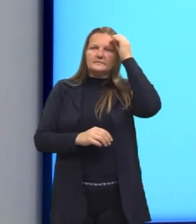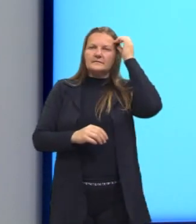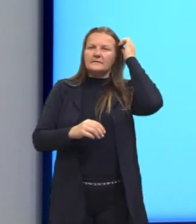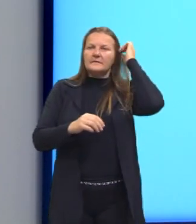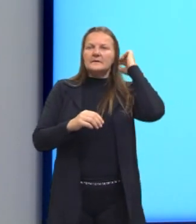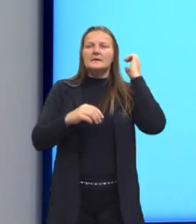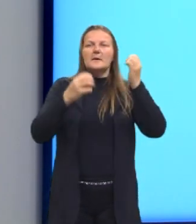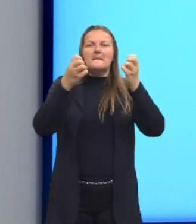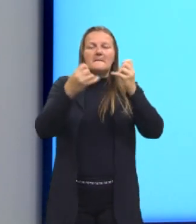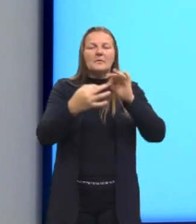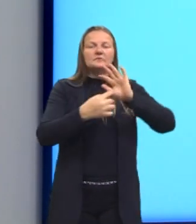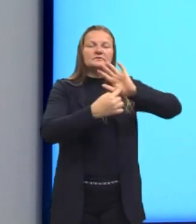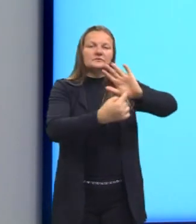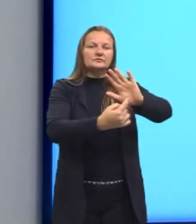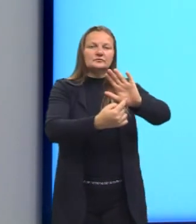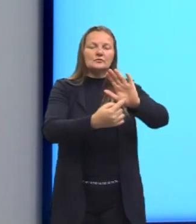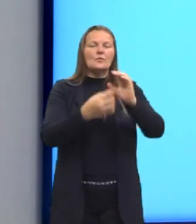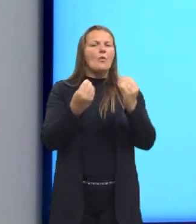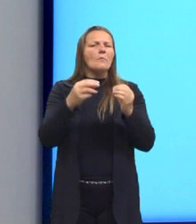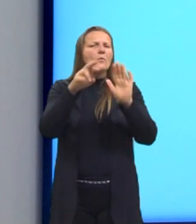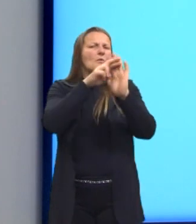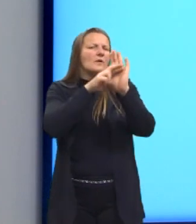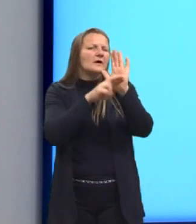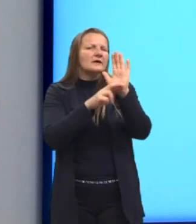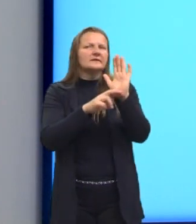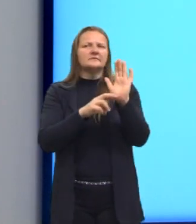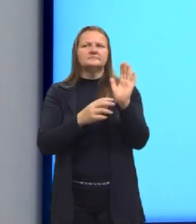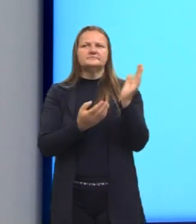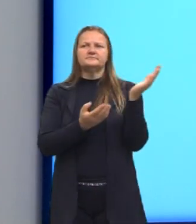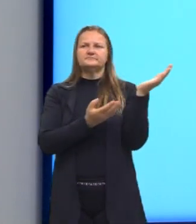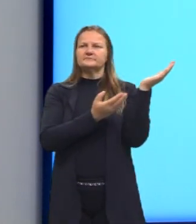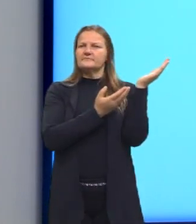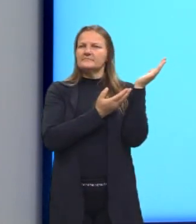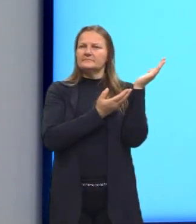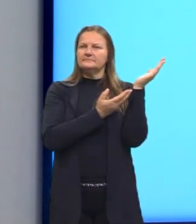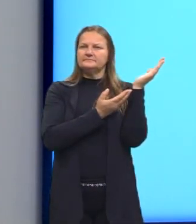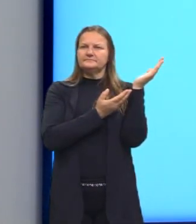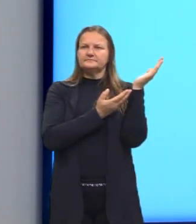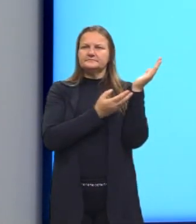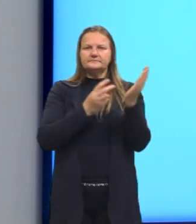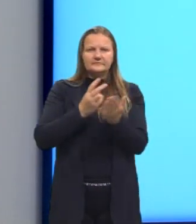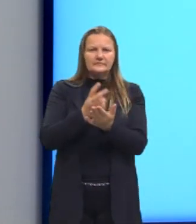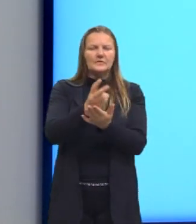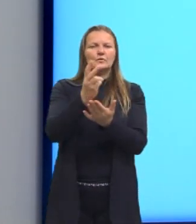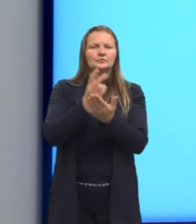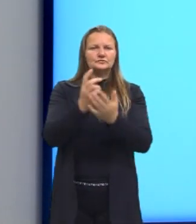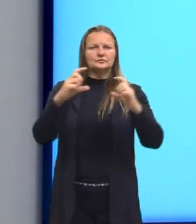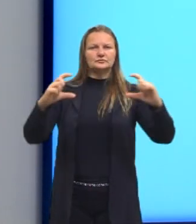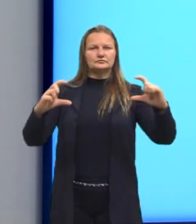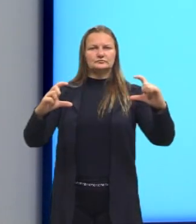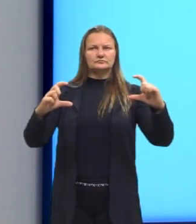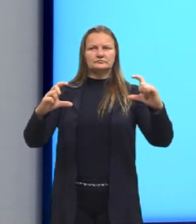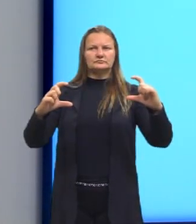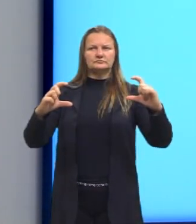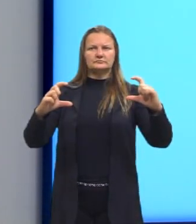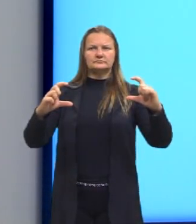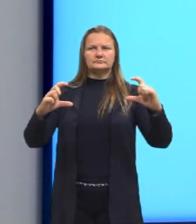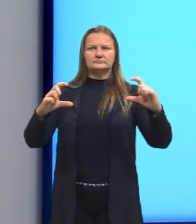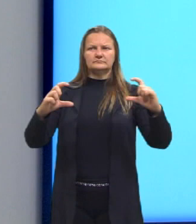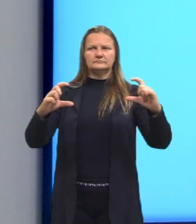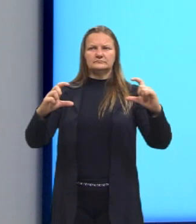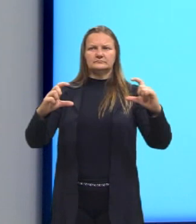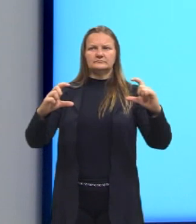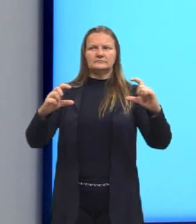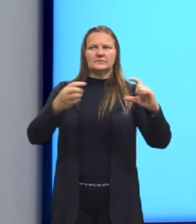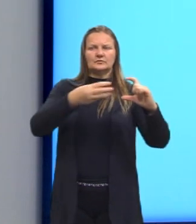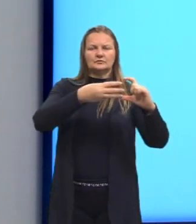Como que nós utilizamos a regra de Sarros, tá? Nós vamos manter a nossa matriz original, então, nós vamos